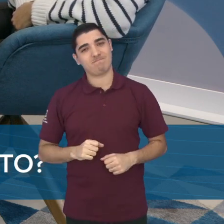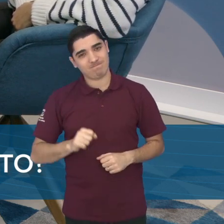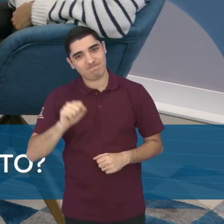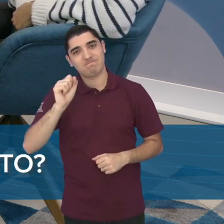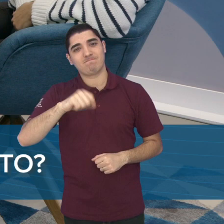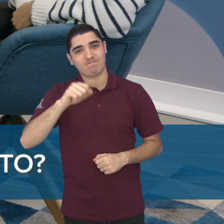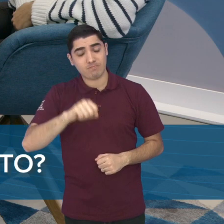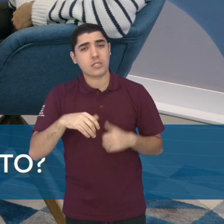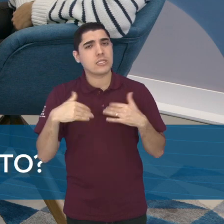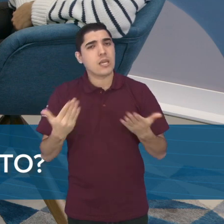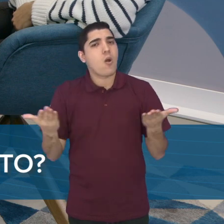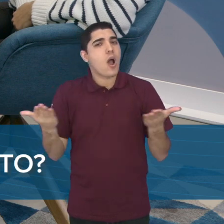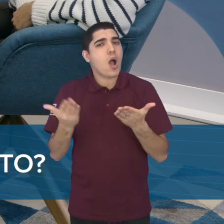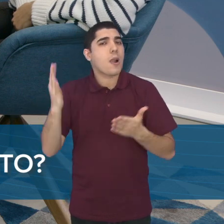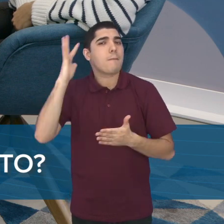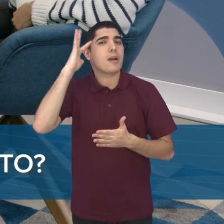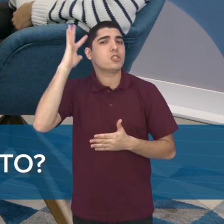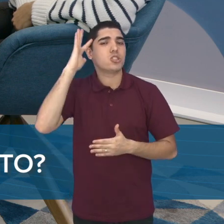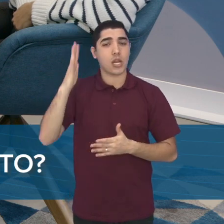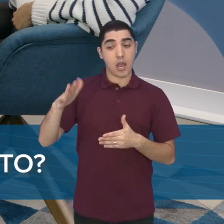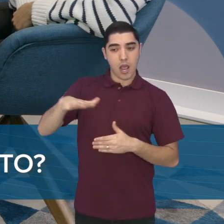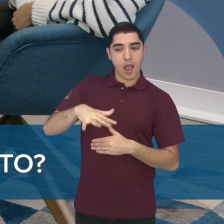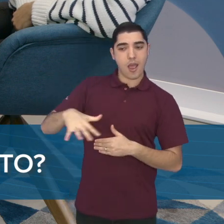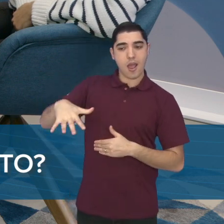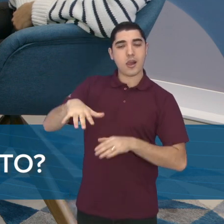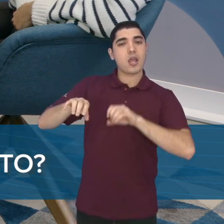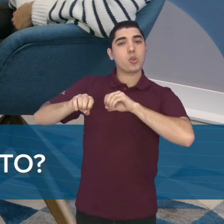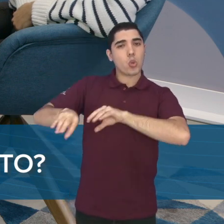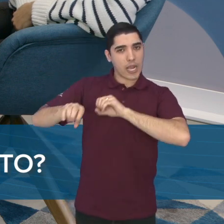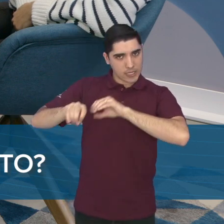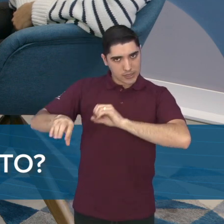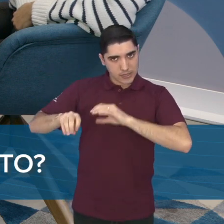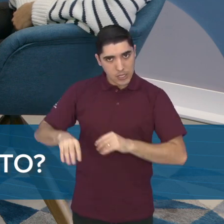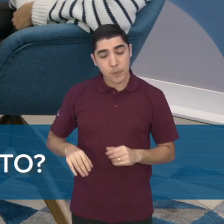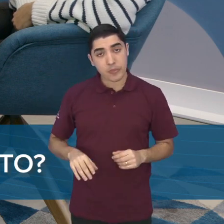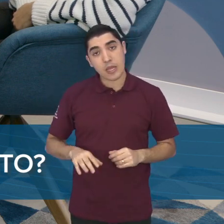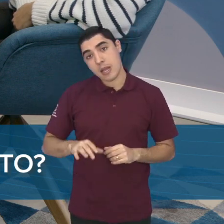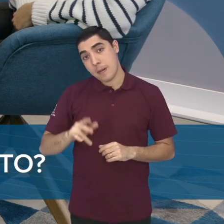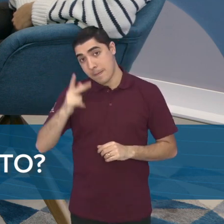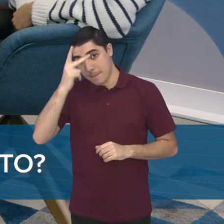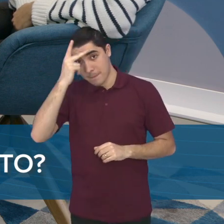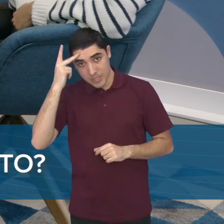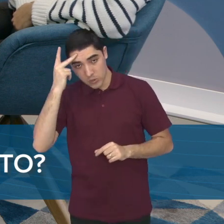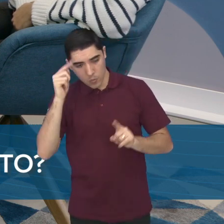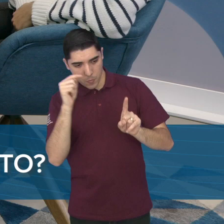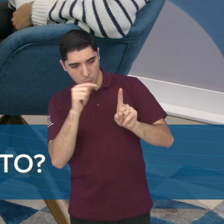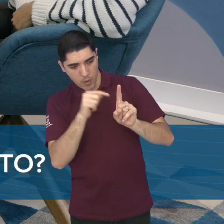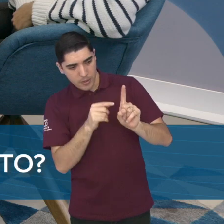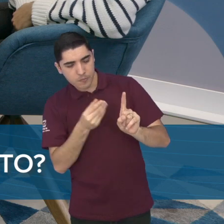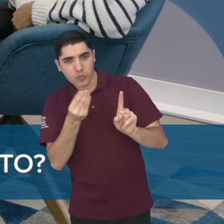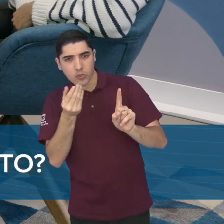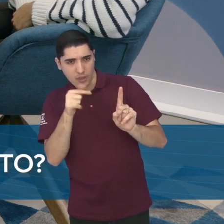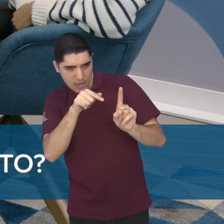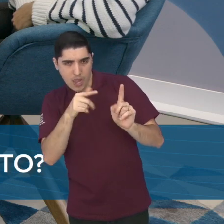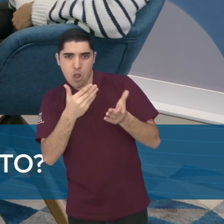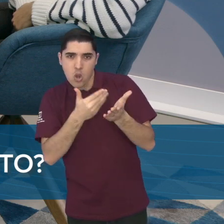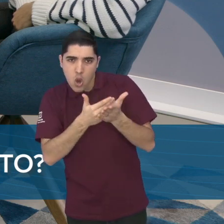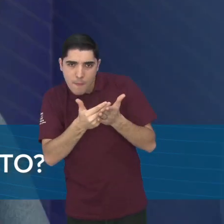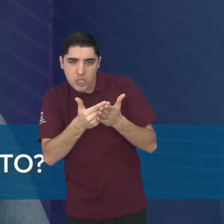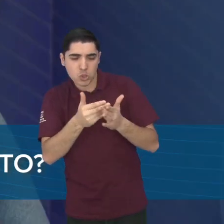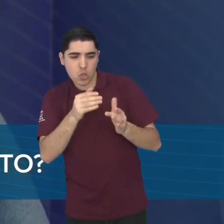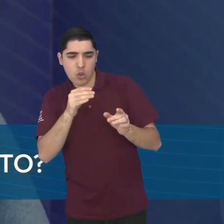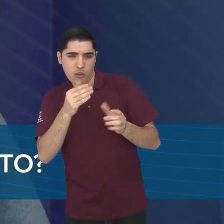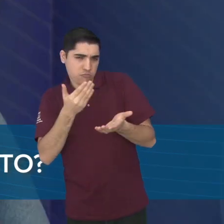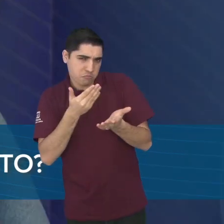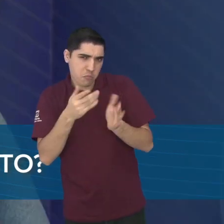quando a gente fala falando agora, trazendo para a educação, né, o convívio da pessoa, a forma como ela é criada,